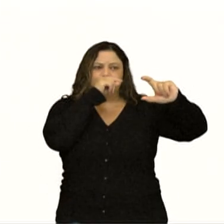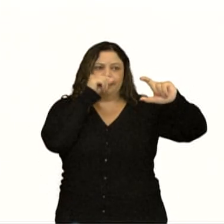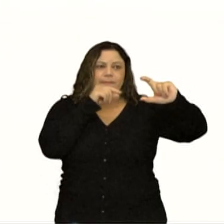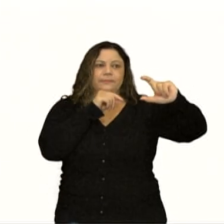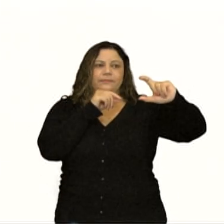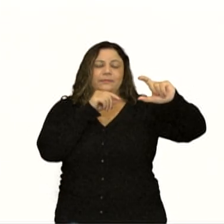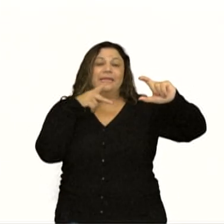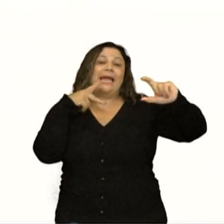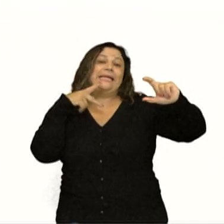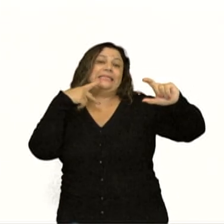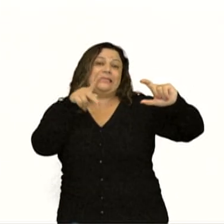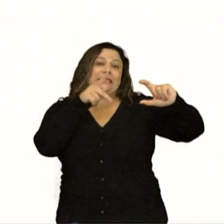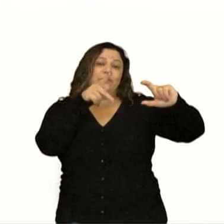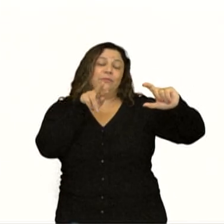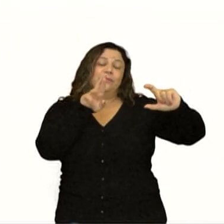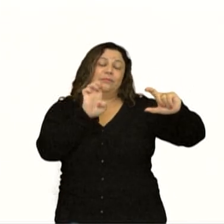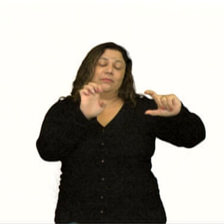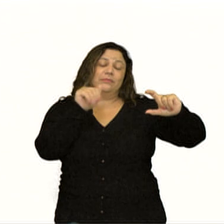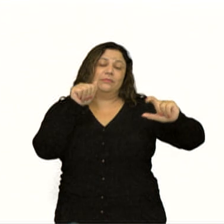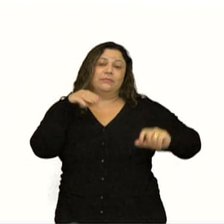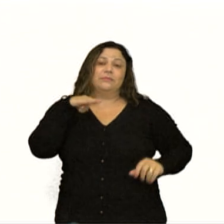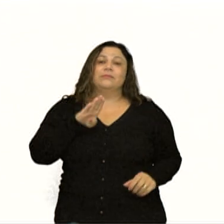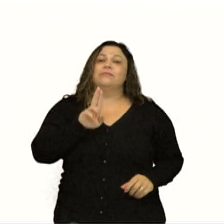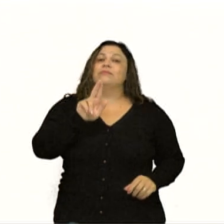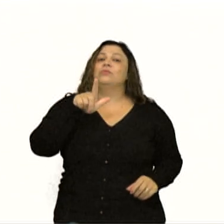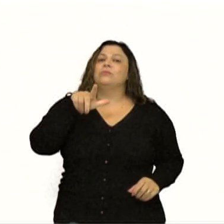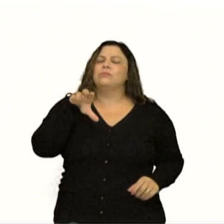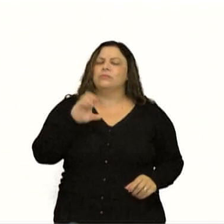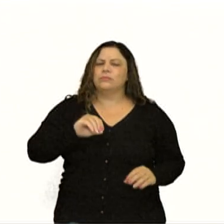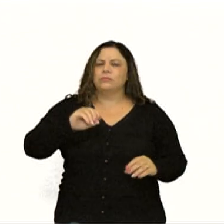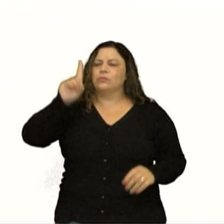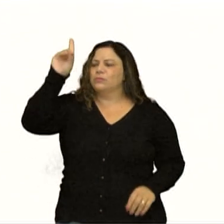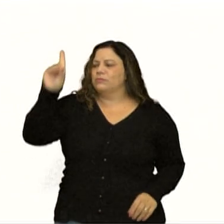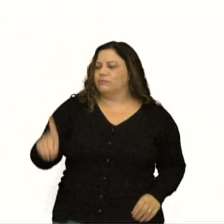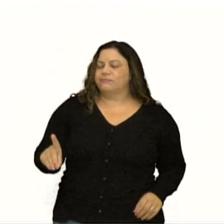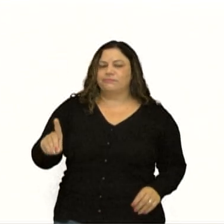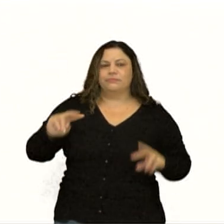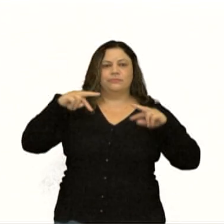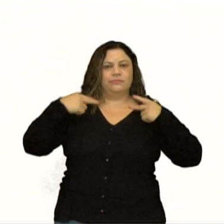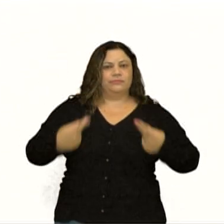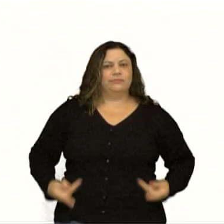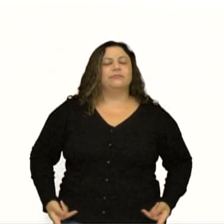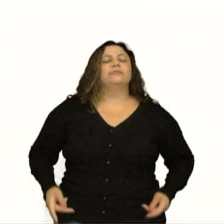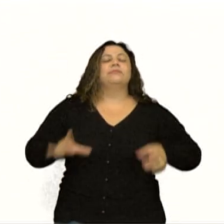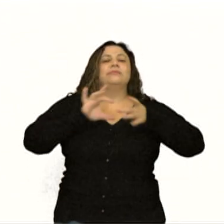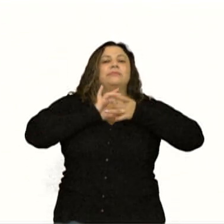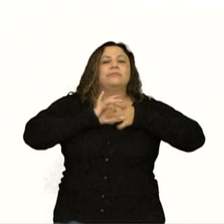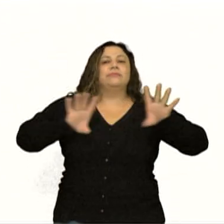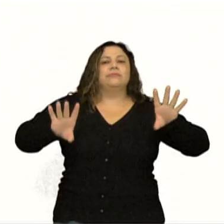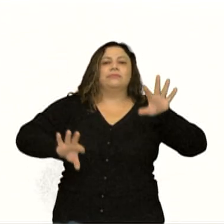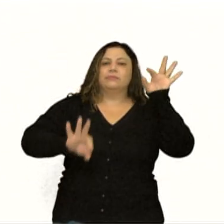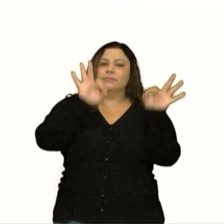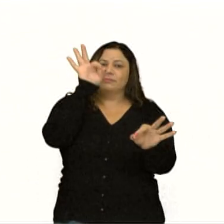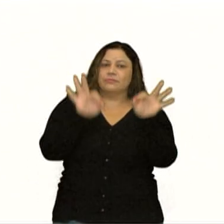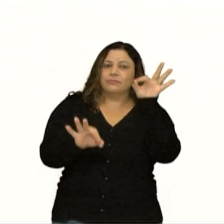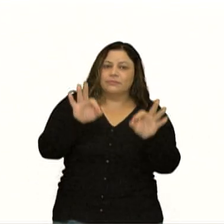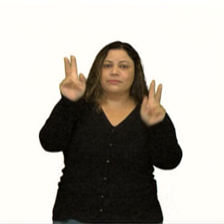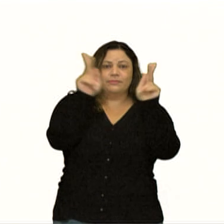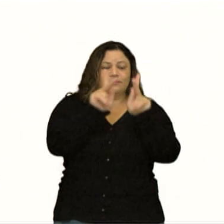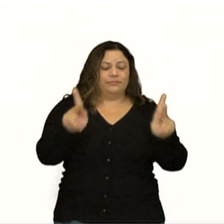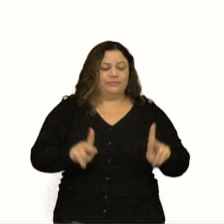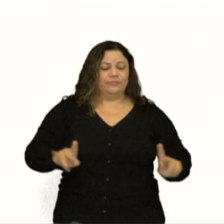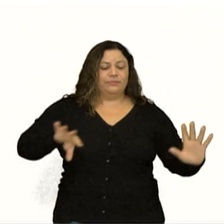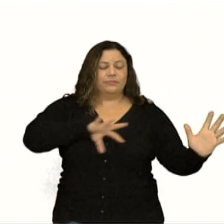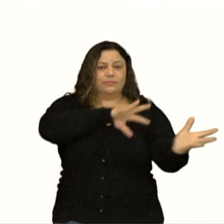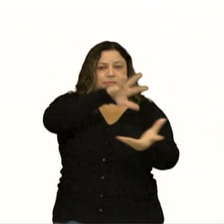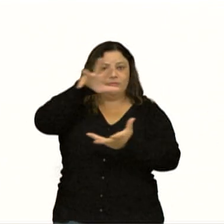seu preâmbulo, reitera que os direitos humanos são a base da liberdade, da justiça e da paz no mundo. O